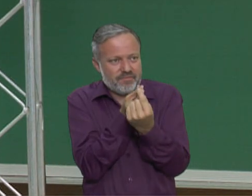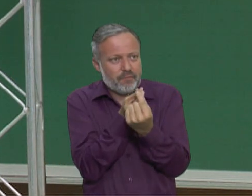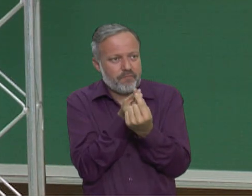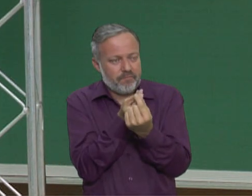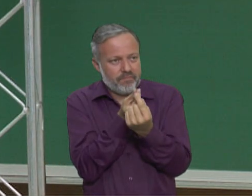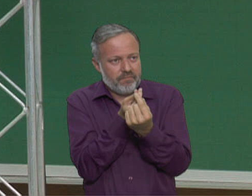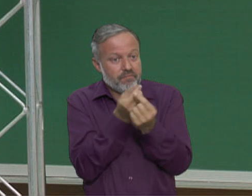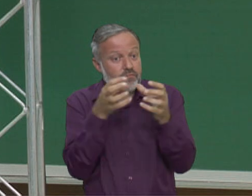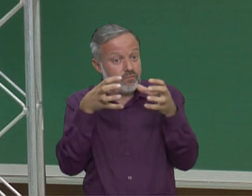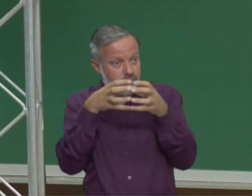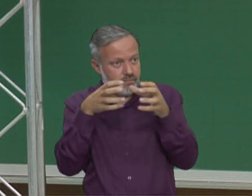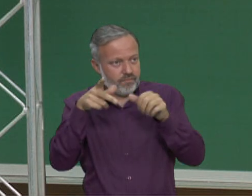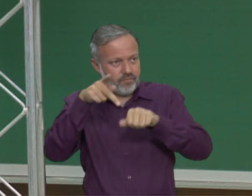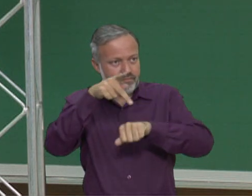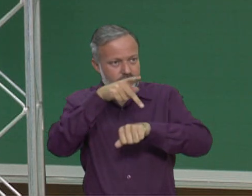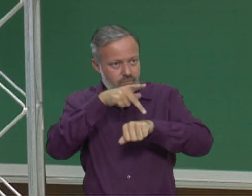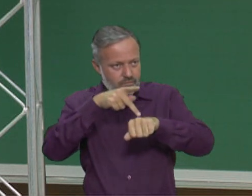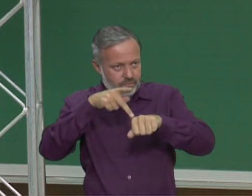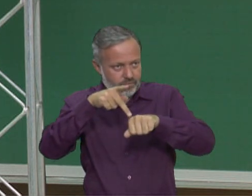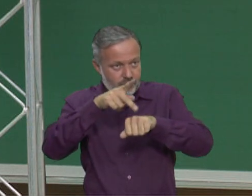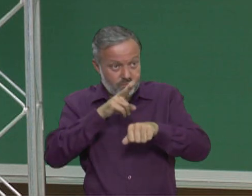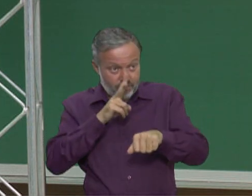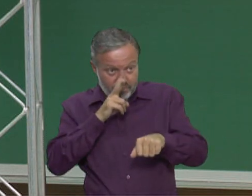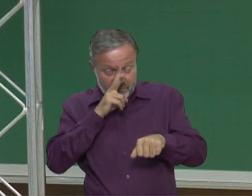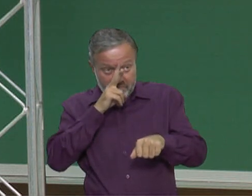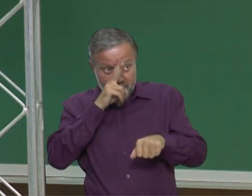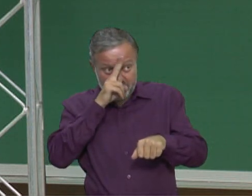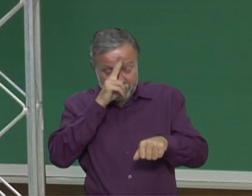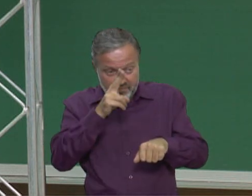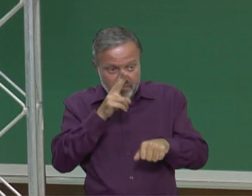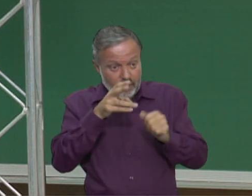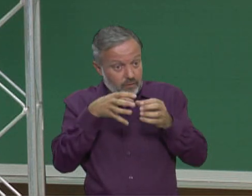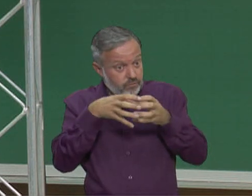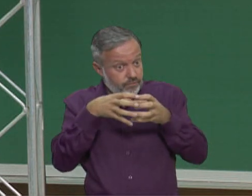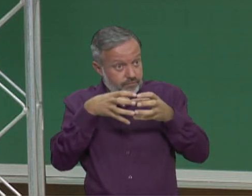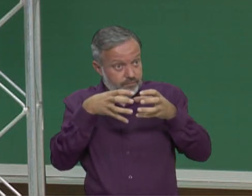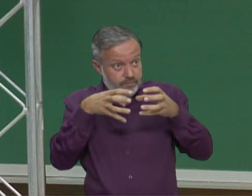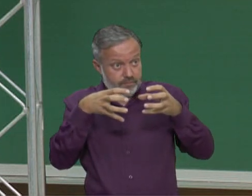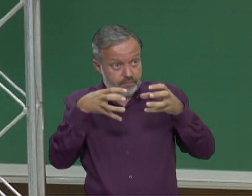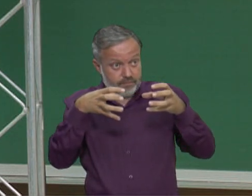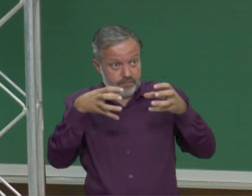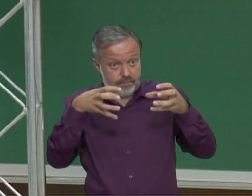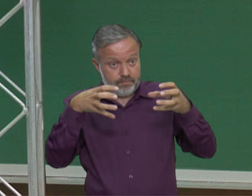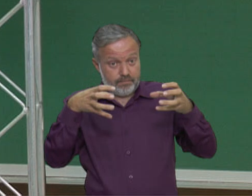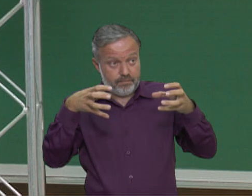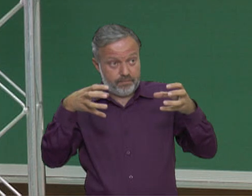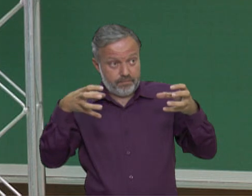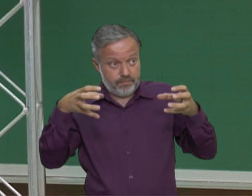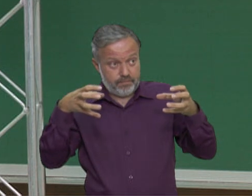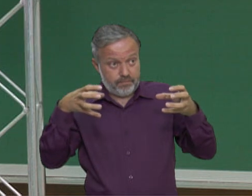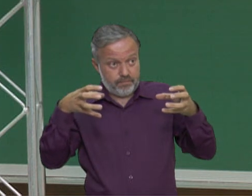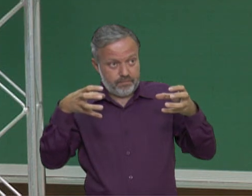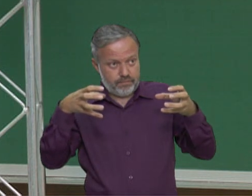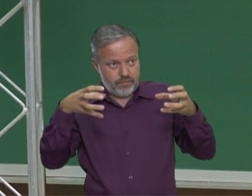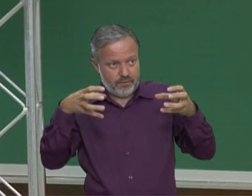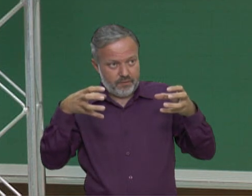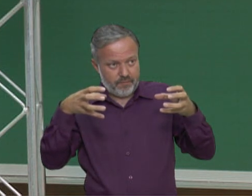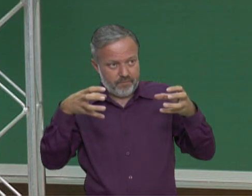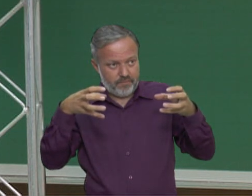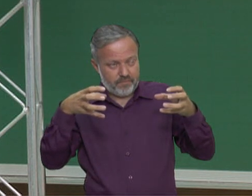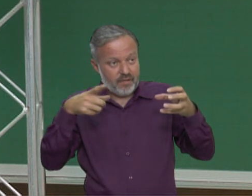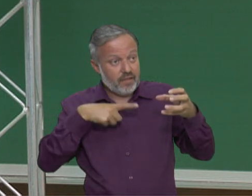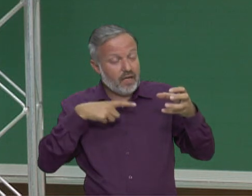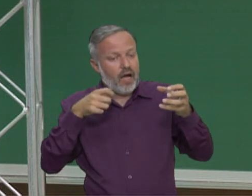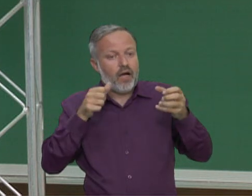grupo de países, tá? Então ele tem uma força econômica bem grande. Esse mercado comum aqui significa isso, tá? A